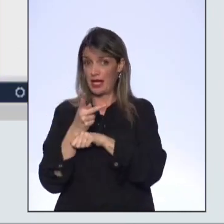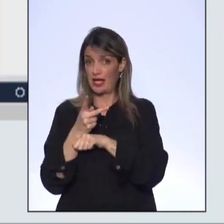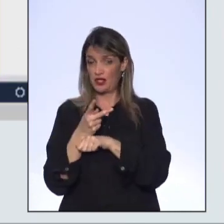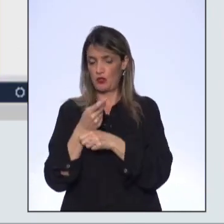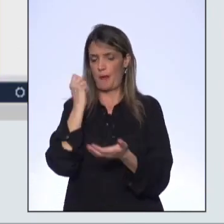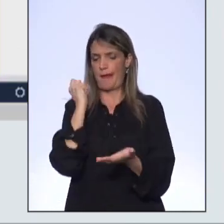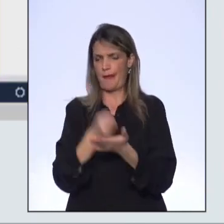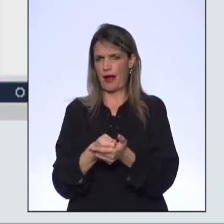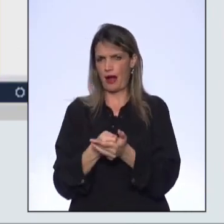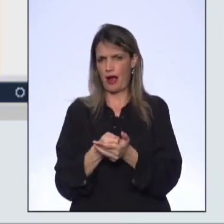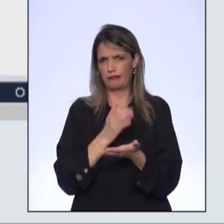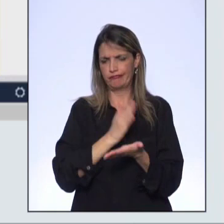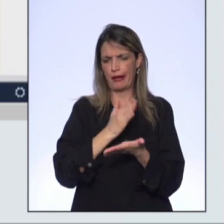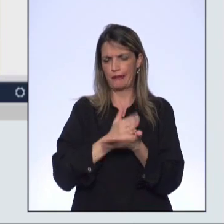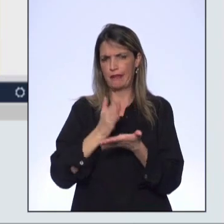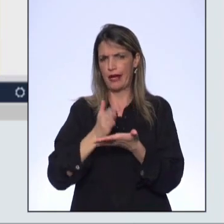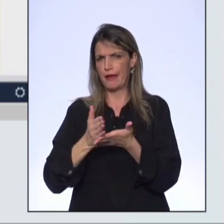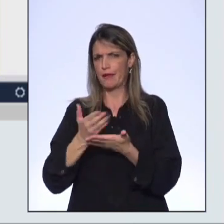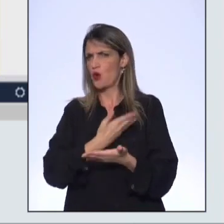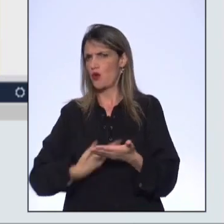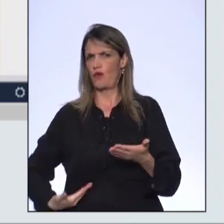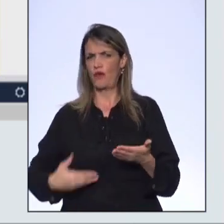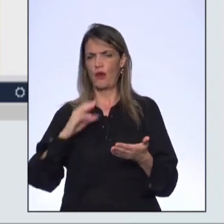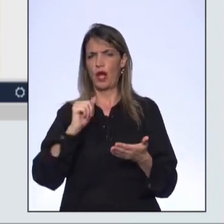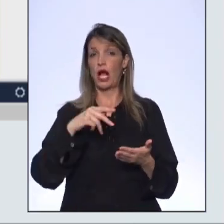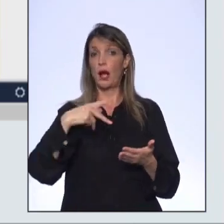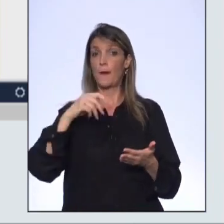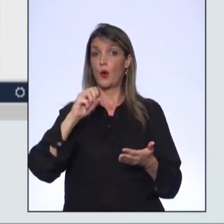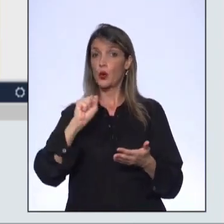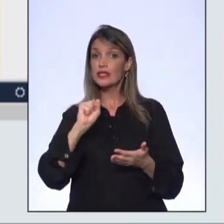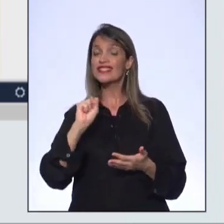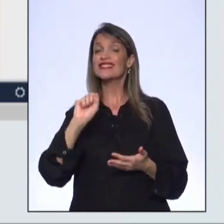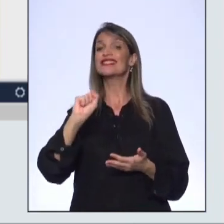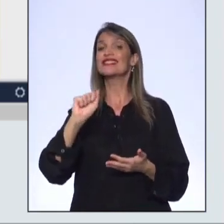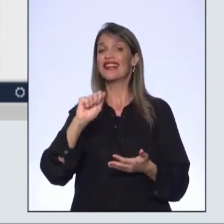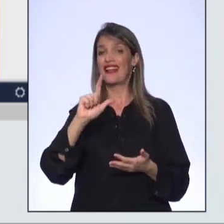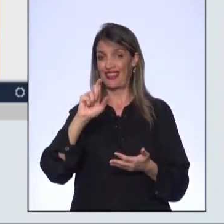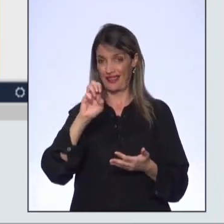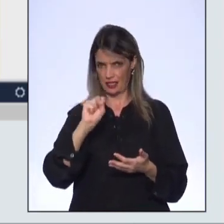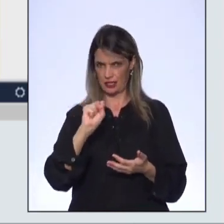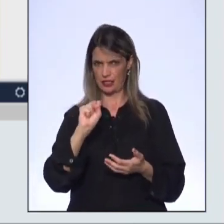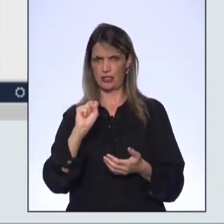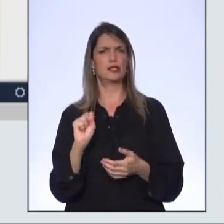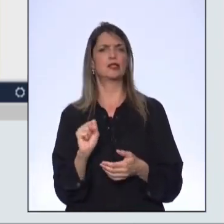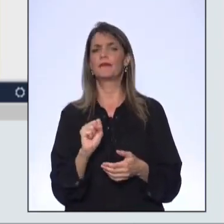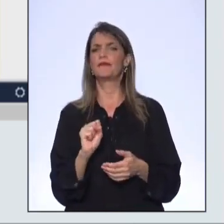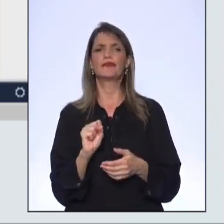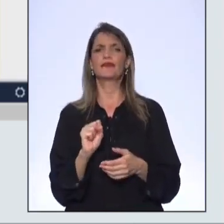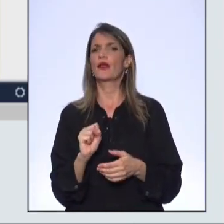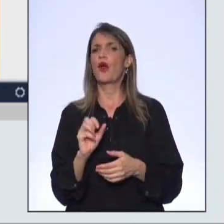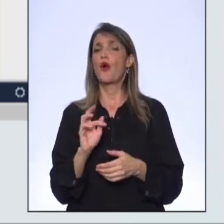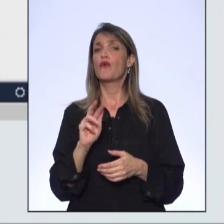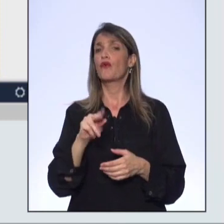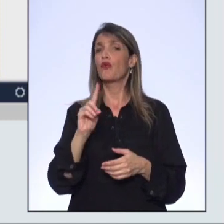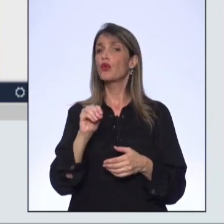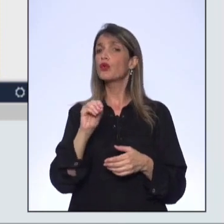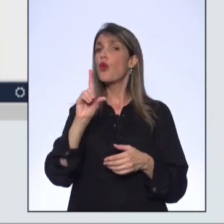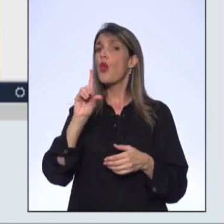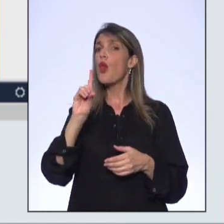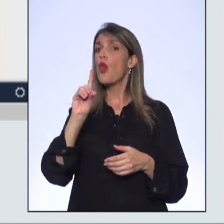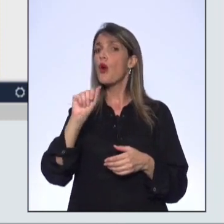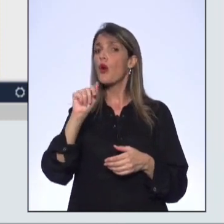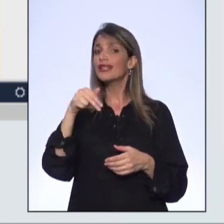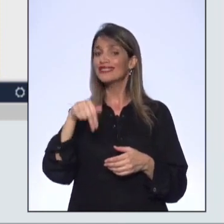ocorreu durante o governo do presidente Campos Salles. A intenção do Fundo Loan era reparar o estrago feito